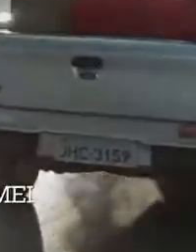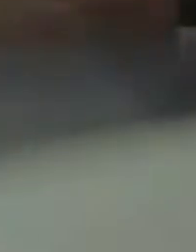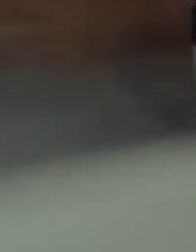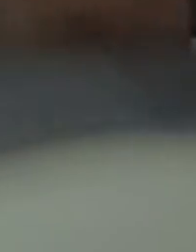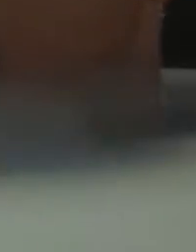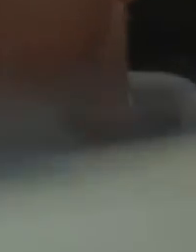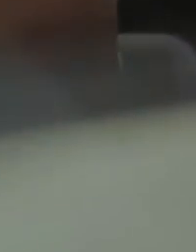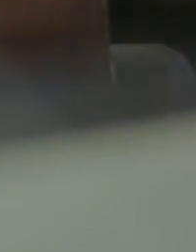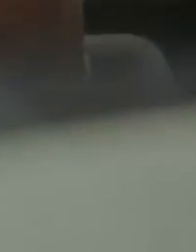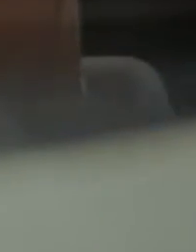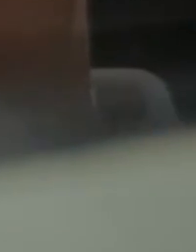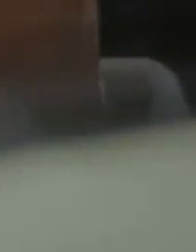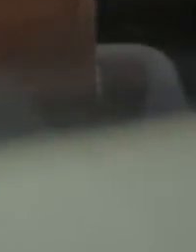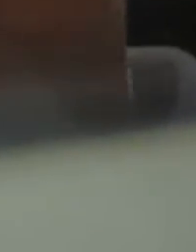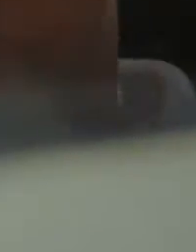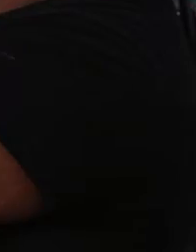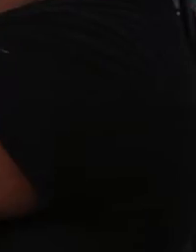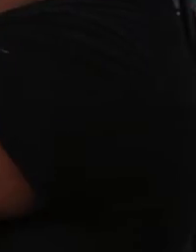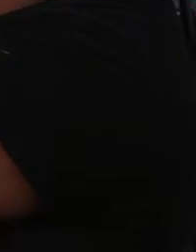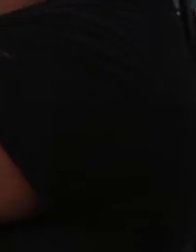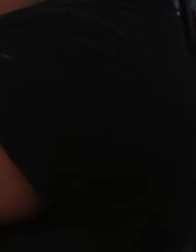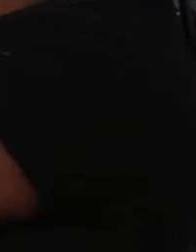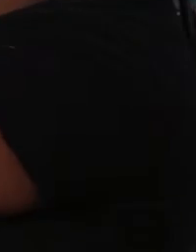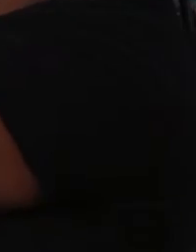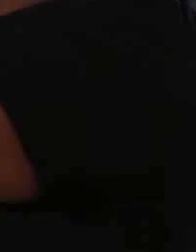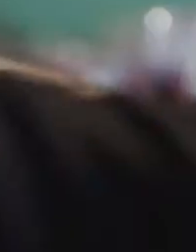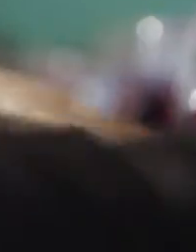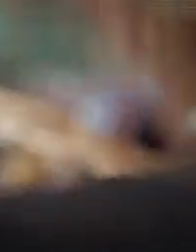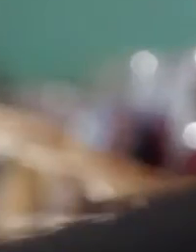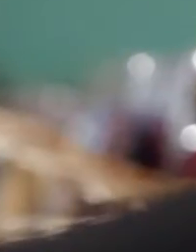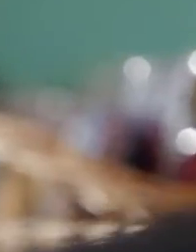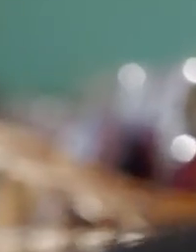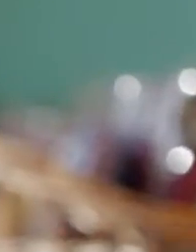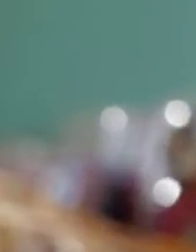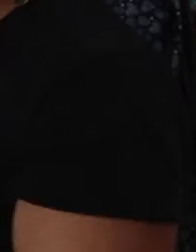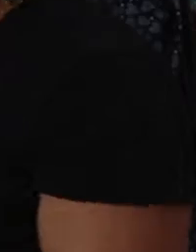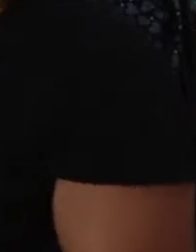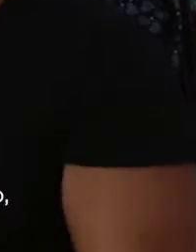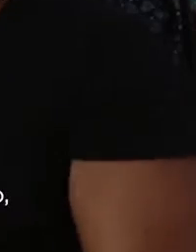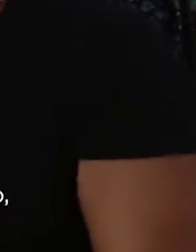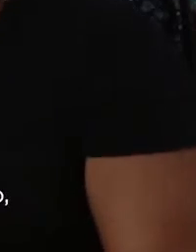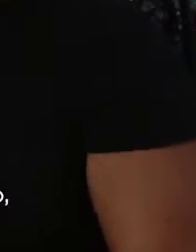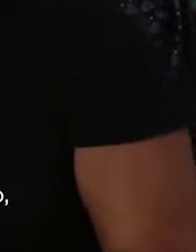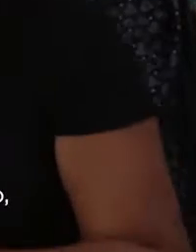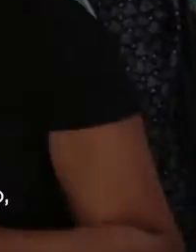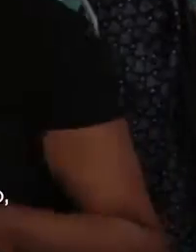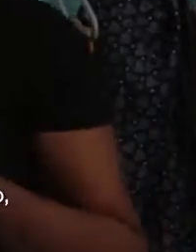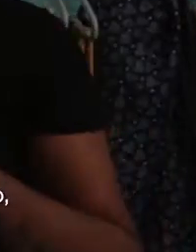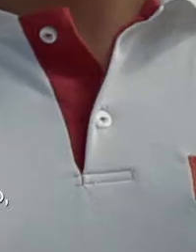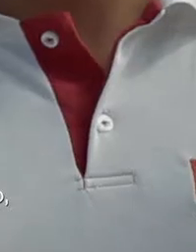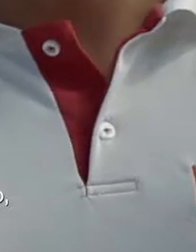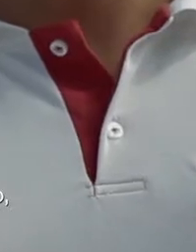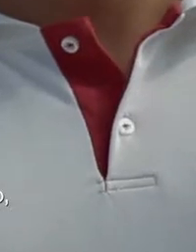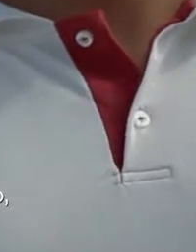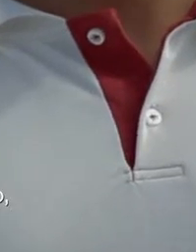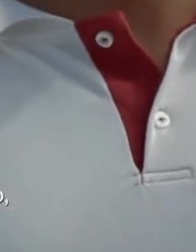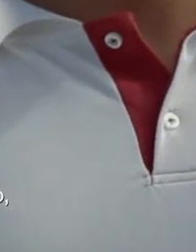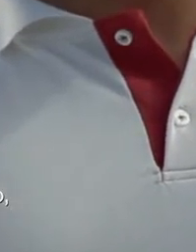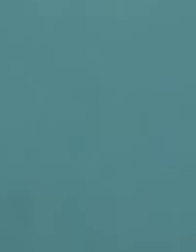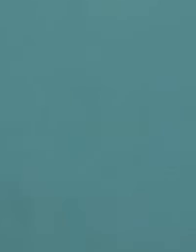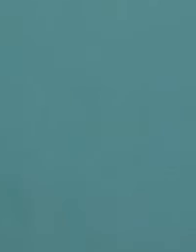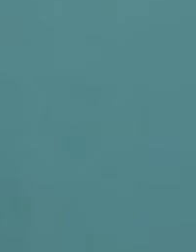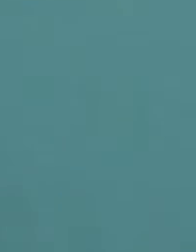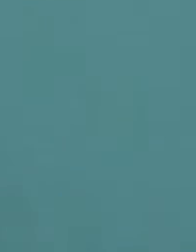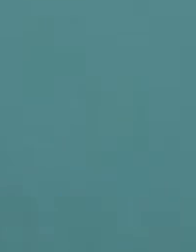MEI são os próprios empreendedores. A vontade de realizar, eles já tinham. Bastou uma oportunidade para o